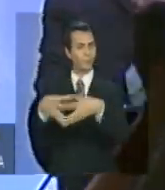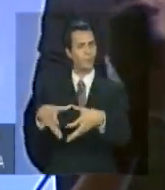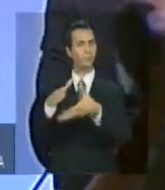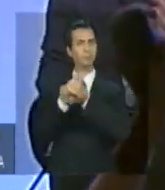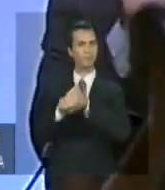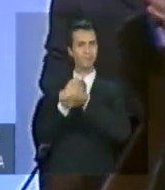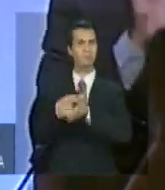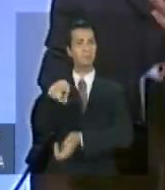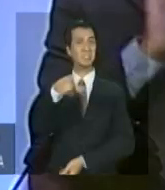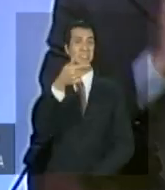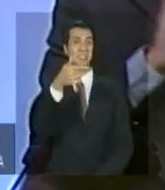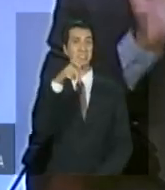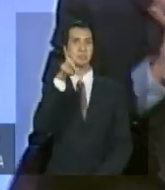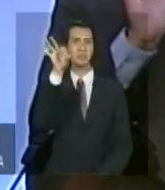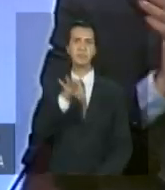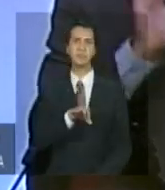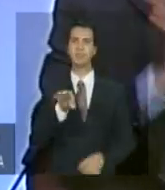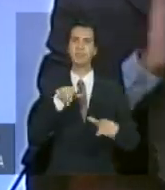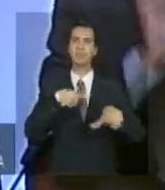75% da Atento.